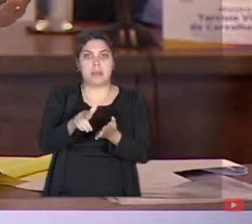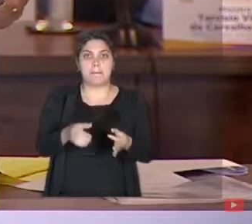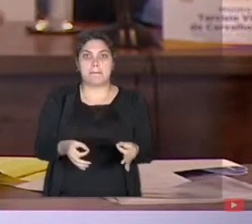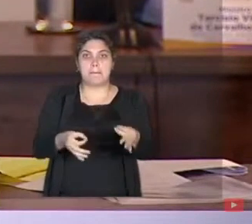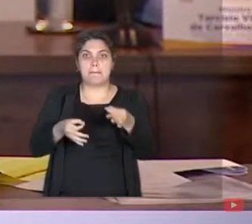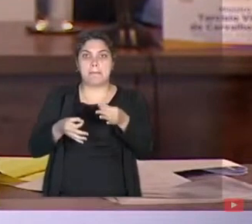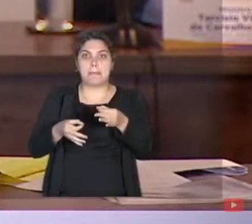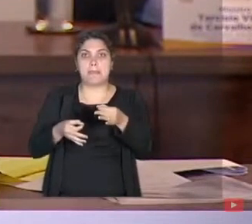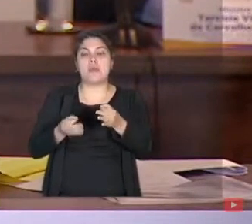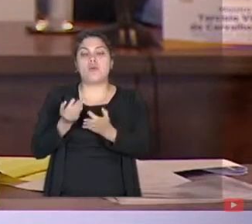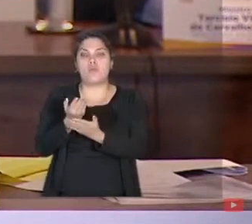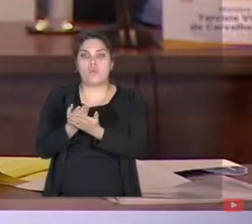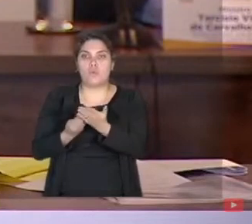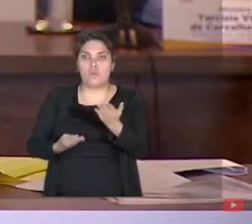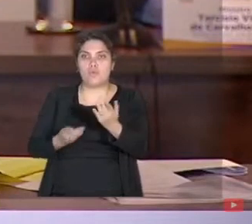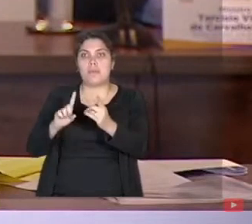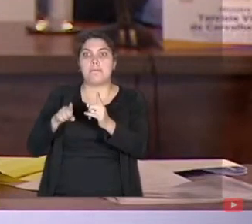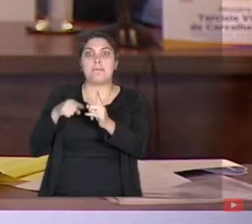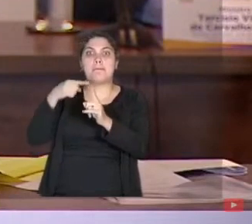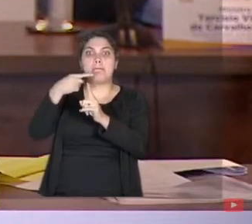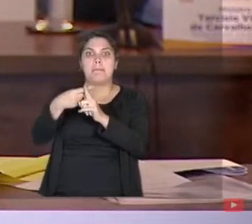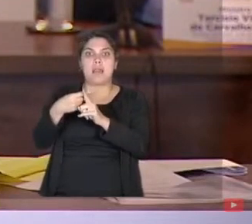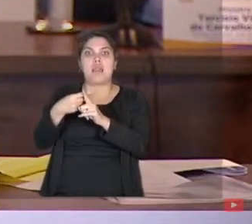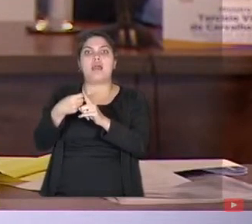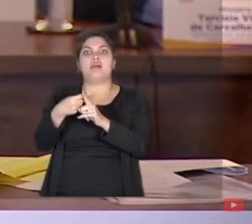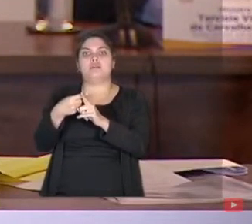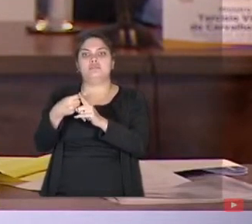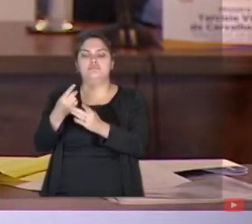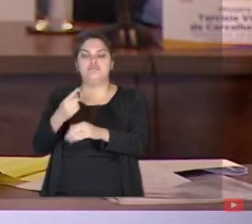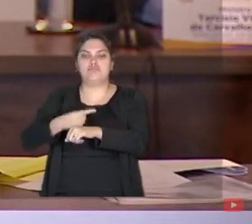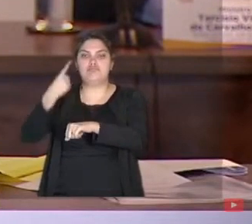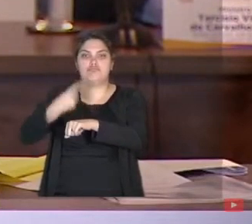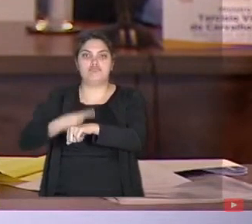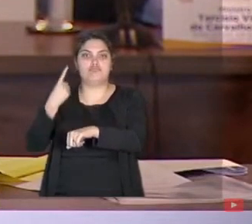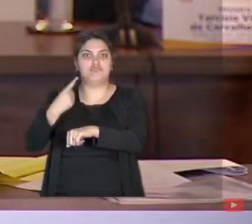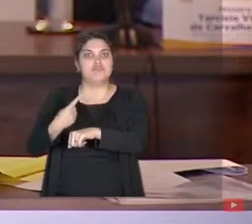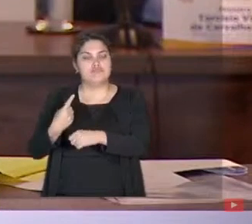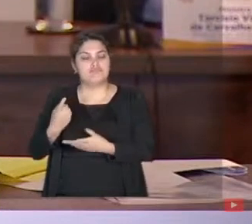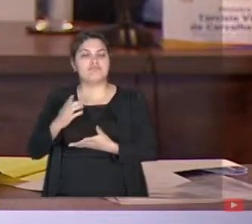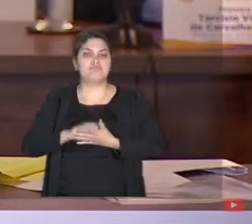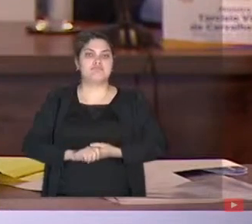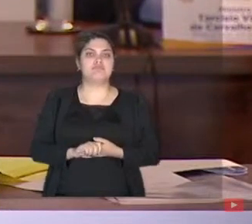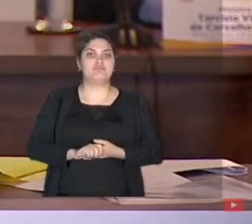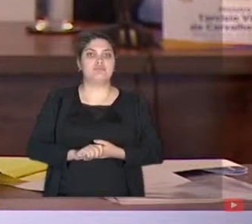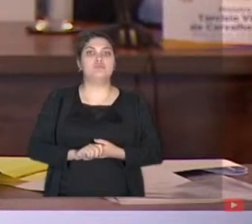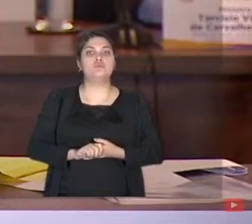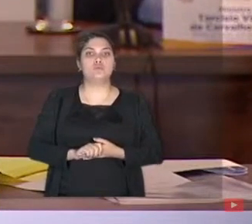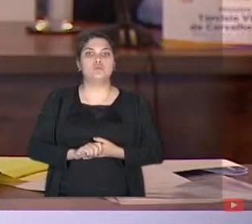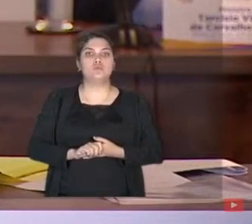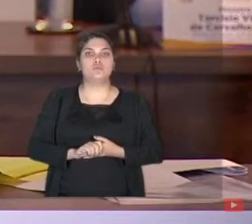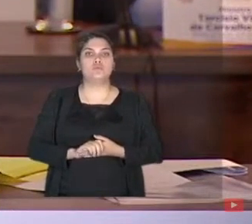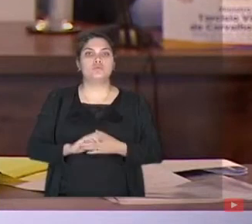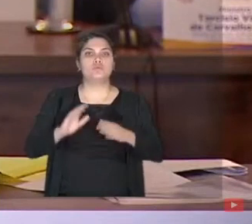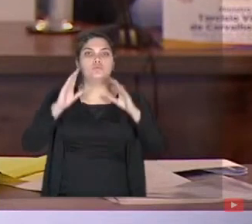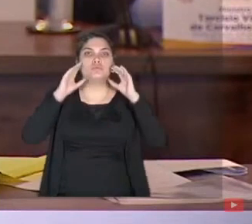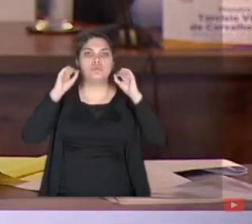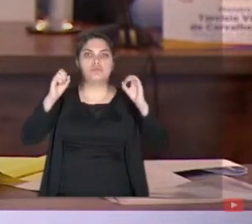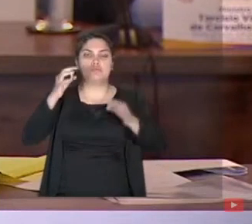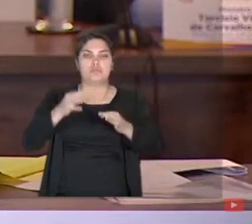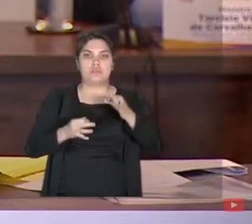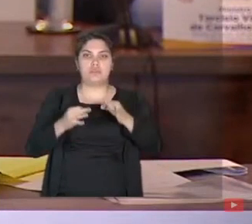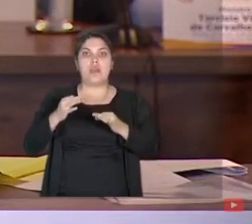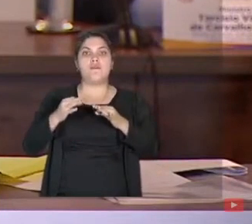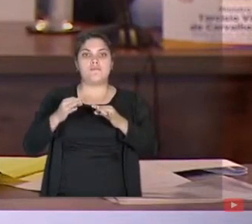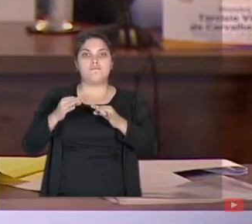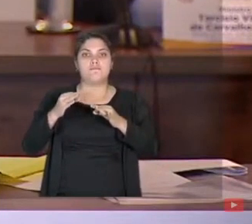o voto na urna e o voto impresso simultaneamente. O Supremo Tribunal Federal, se